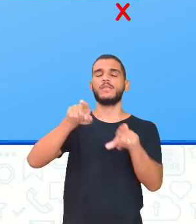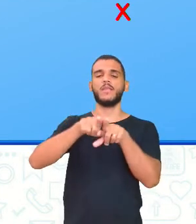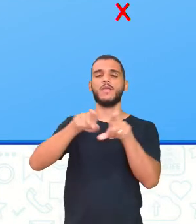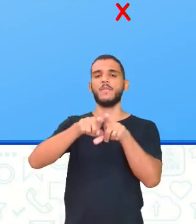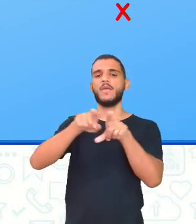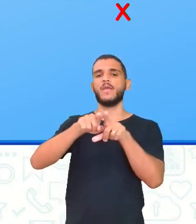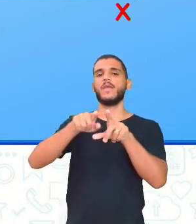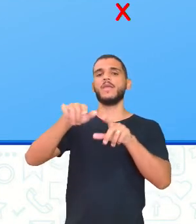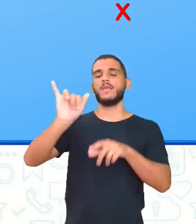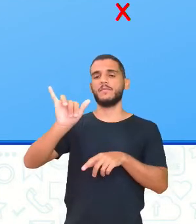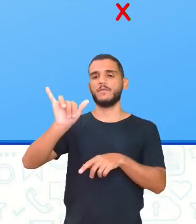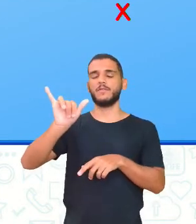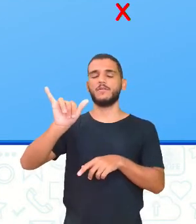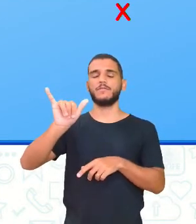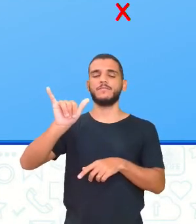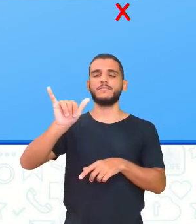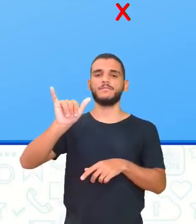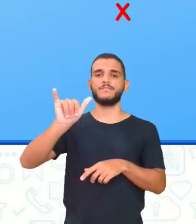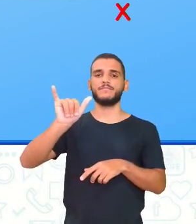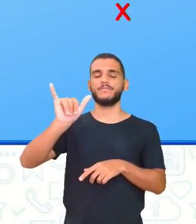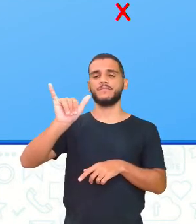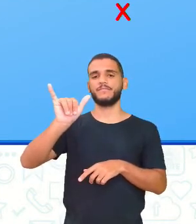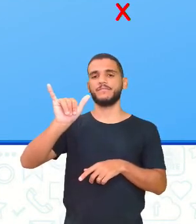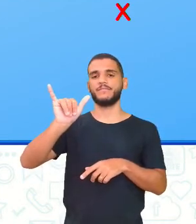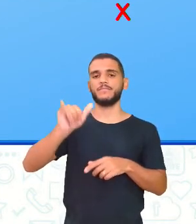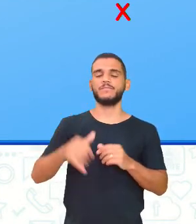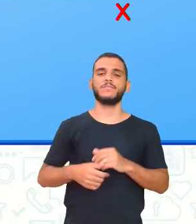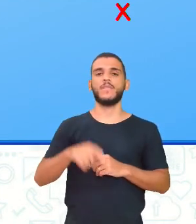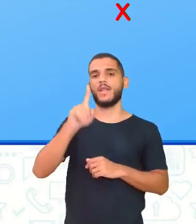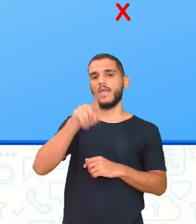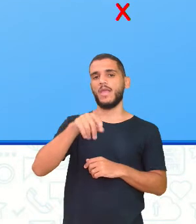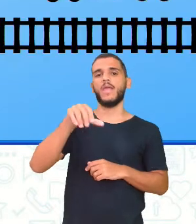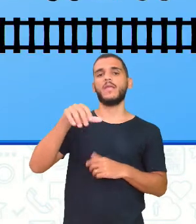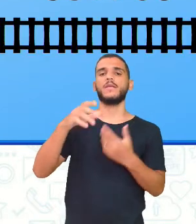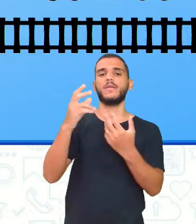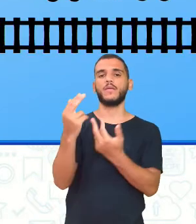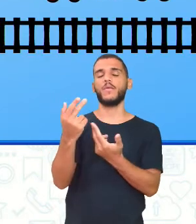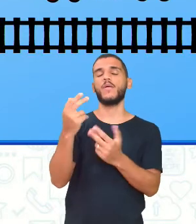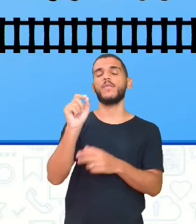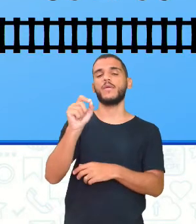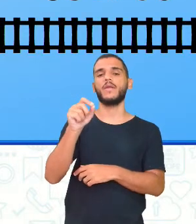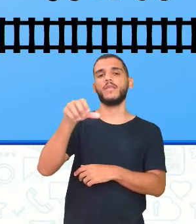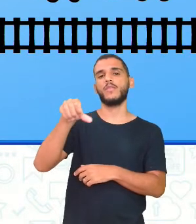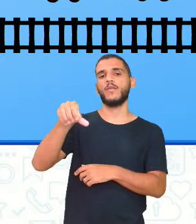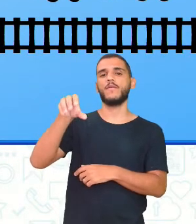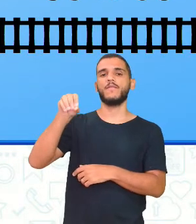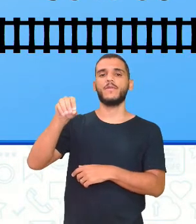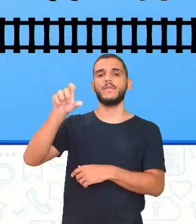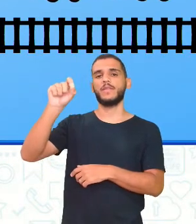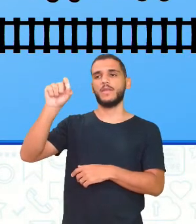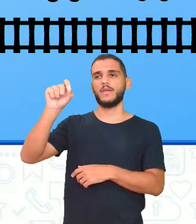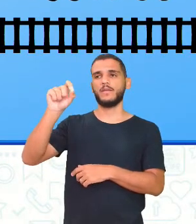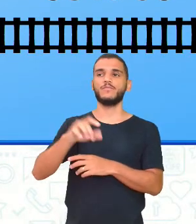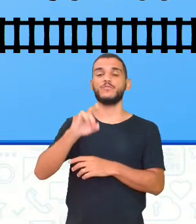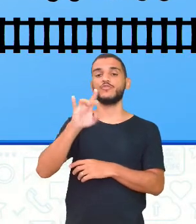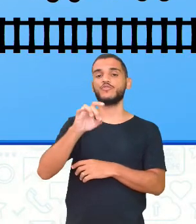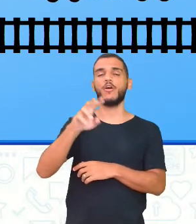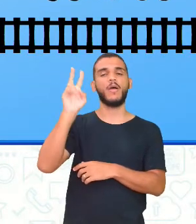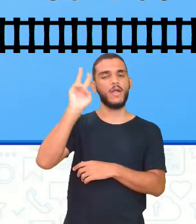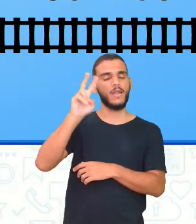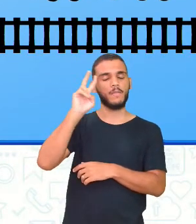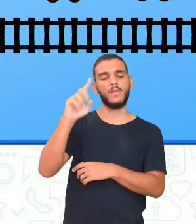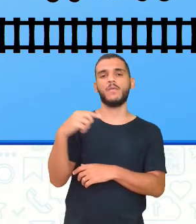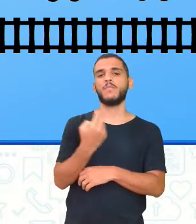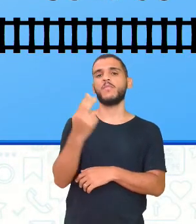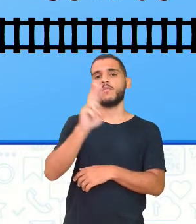o eixo da abscissa e o eixo da ordenada, é 90 graus. Só para recordar, porque a gente vai